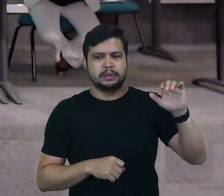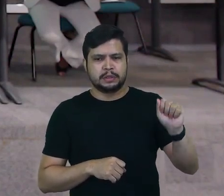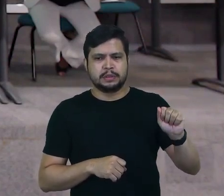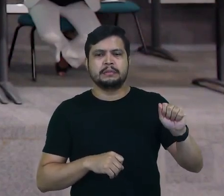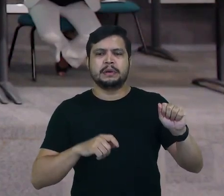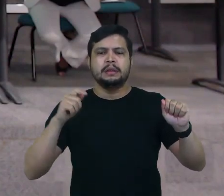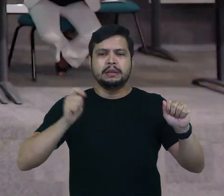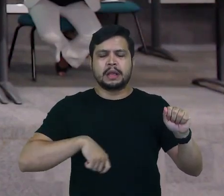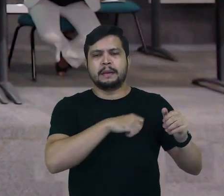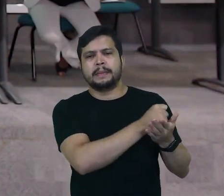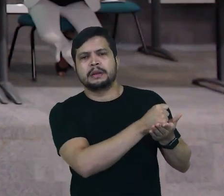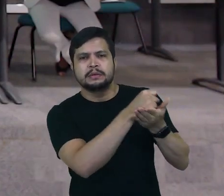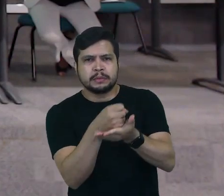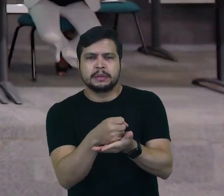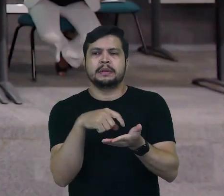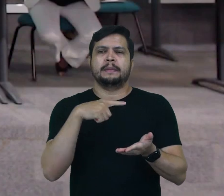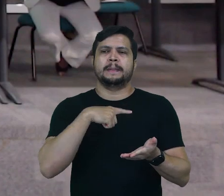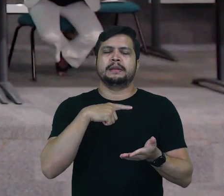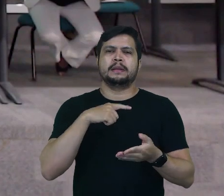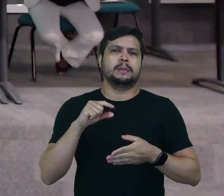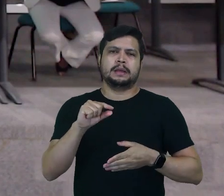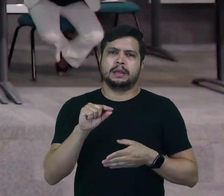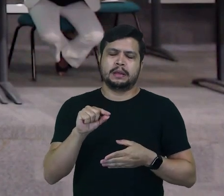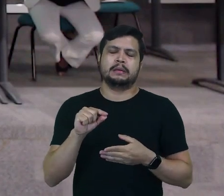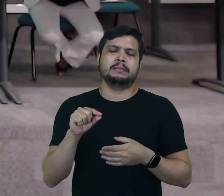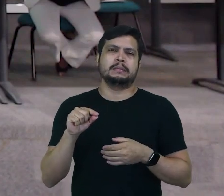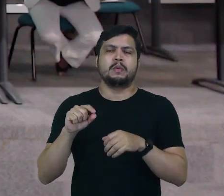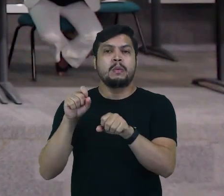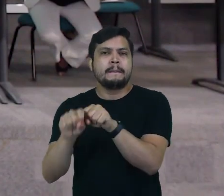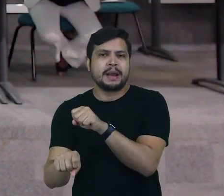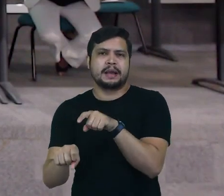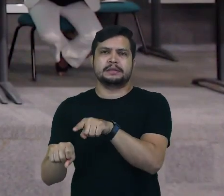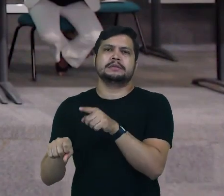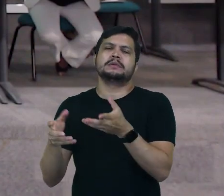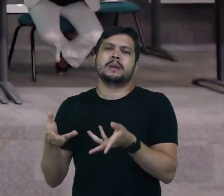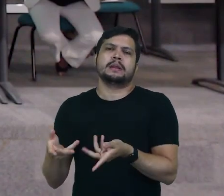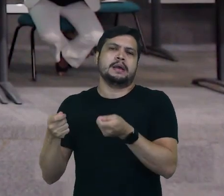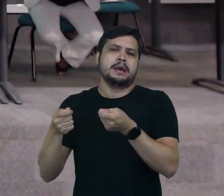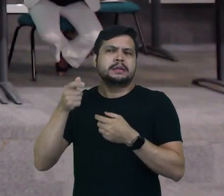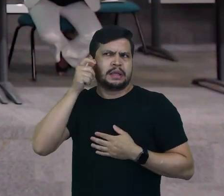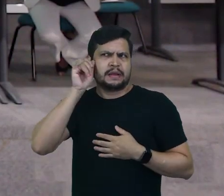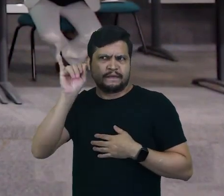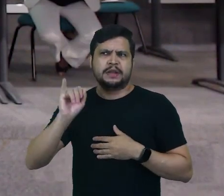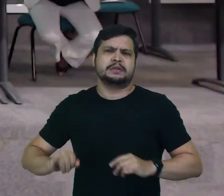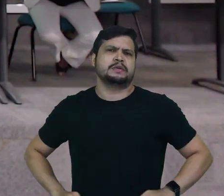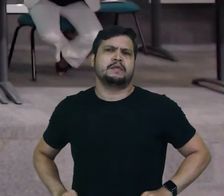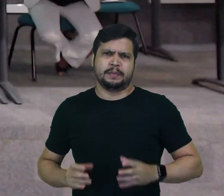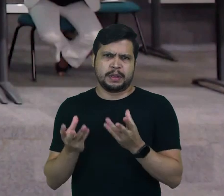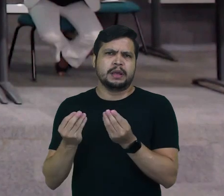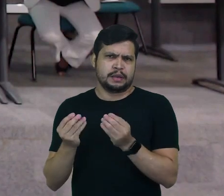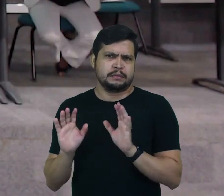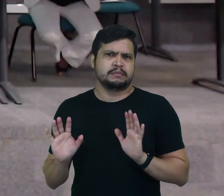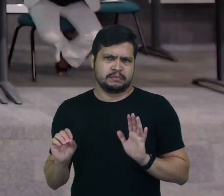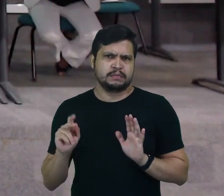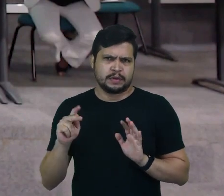e defendendo o bem-estar animal, a produção com qualidade. E é como se fala uma defensora